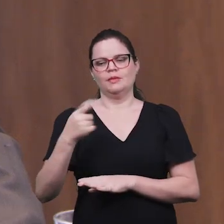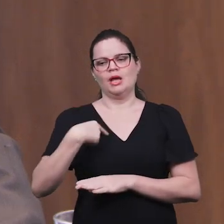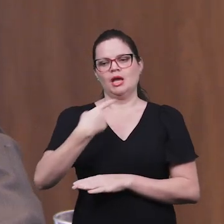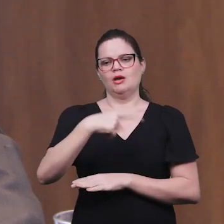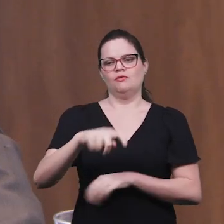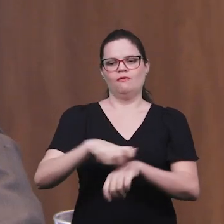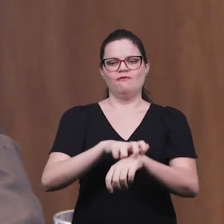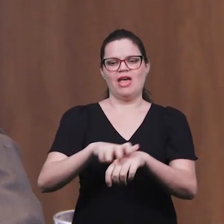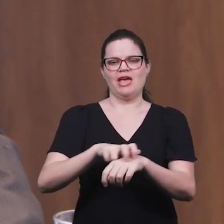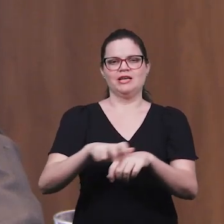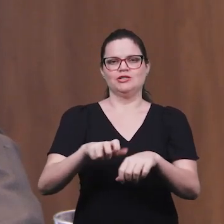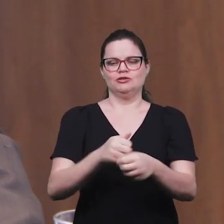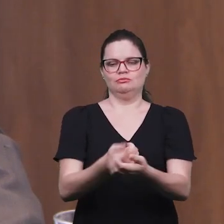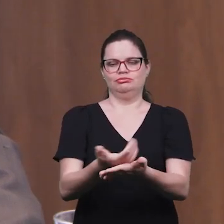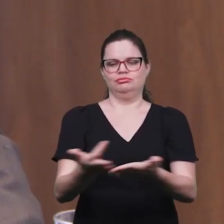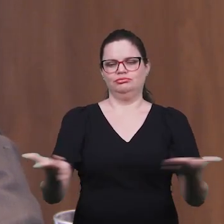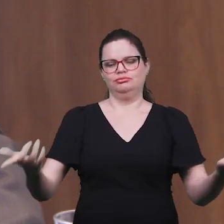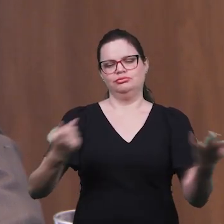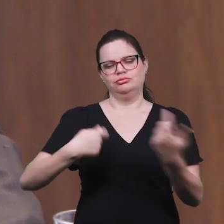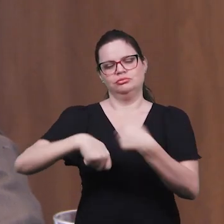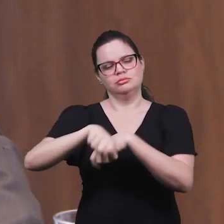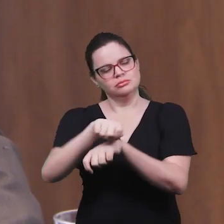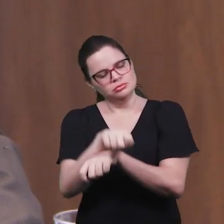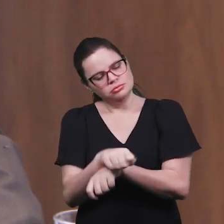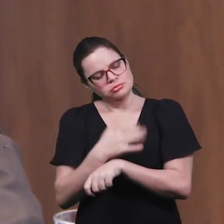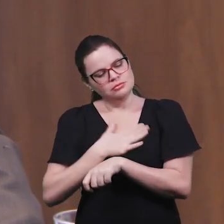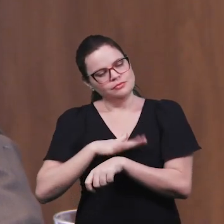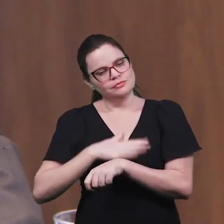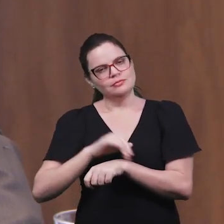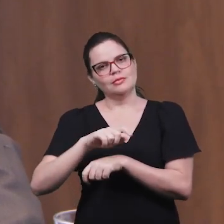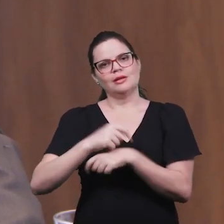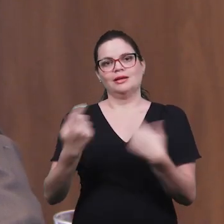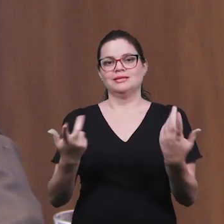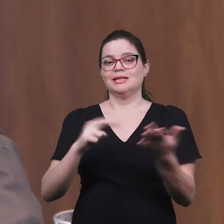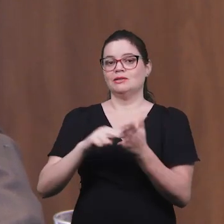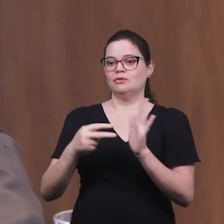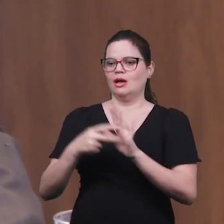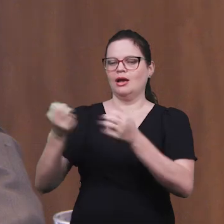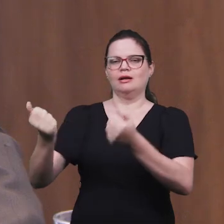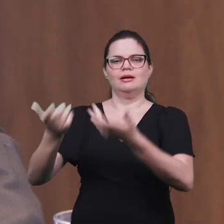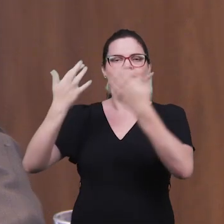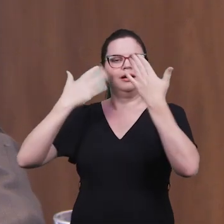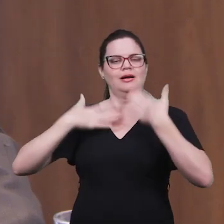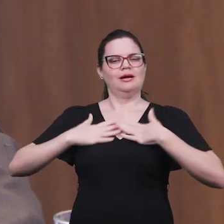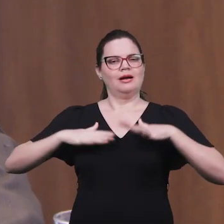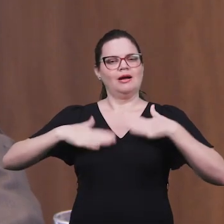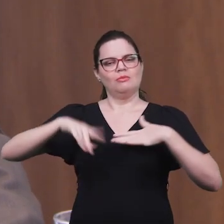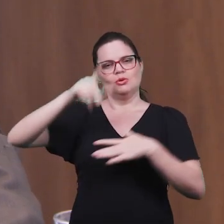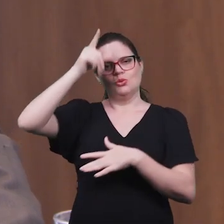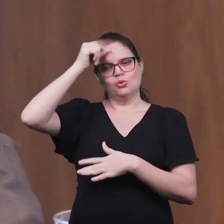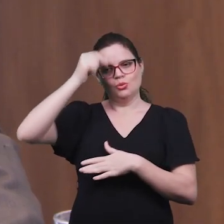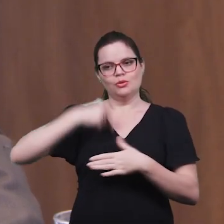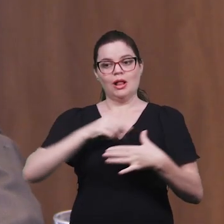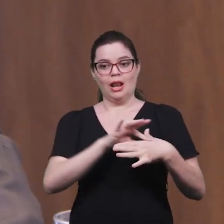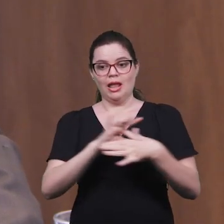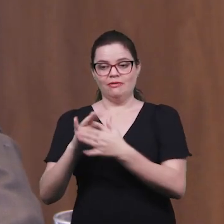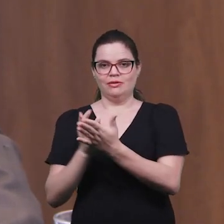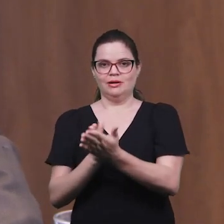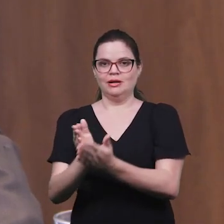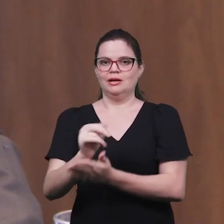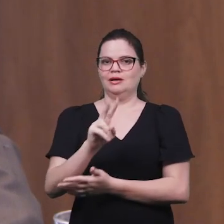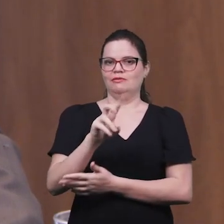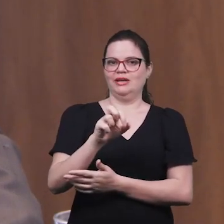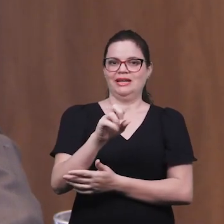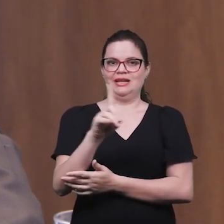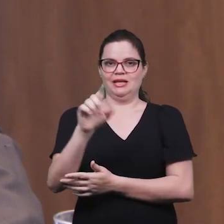Deitar-me faz em verdes pastos. Então é descanso, é pão, é conduzi-lo no caminho, vereda